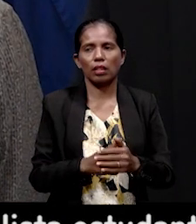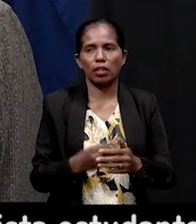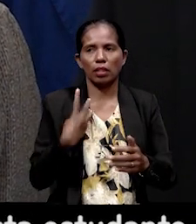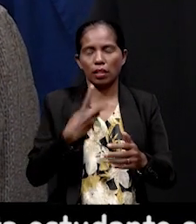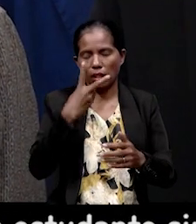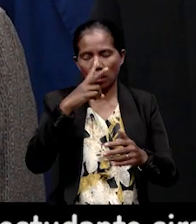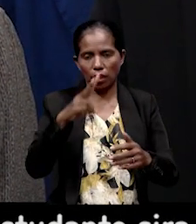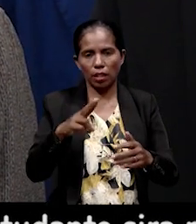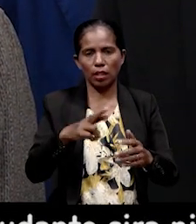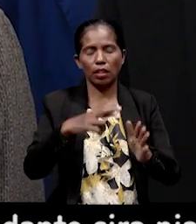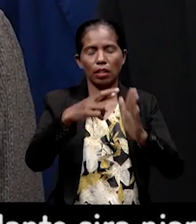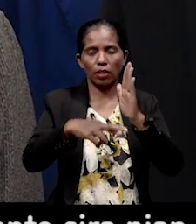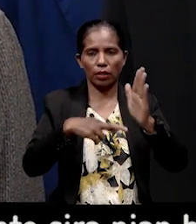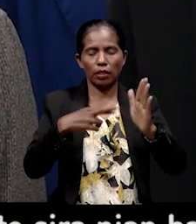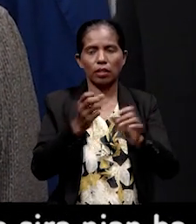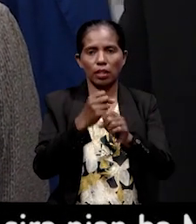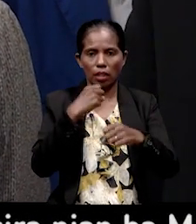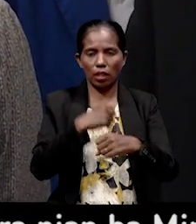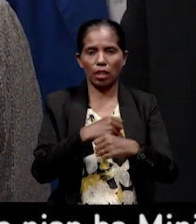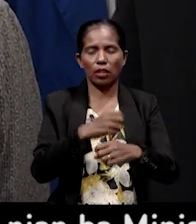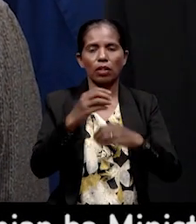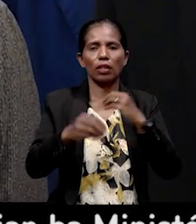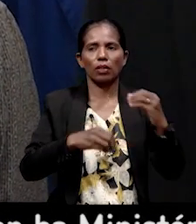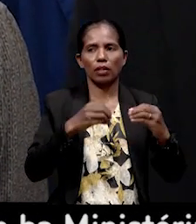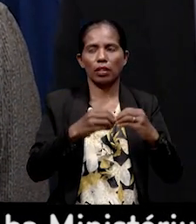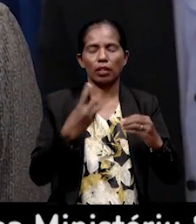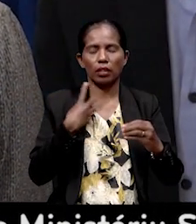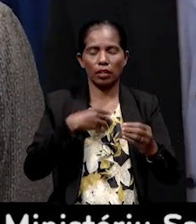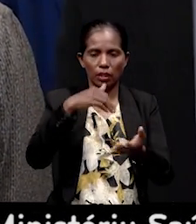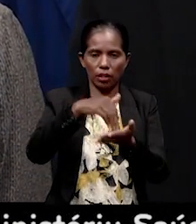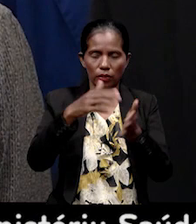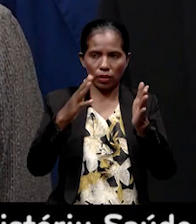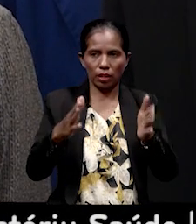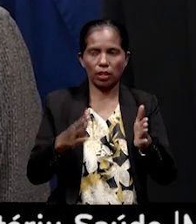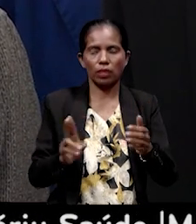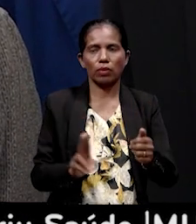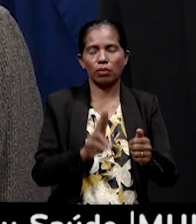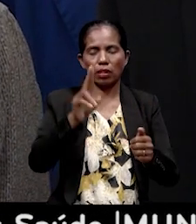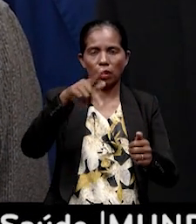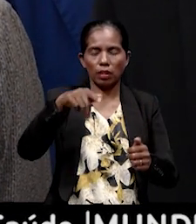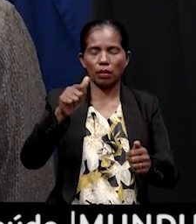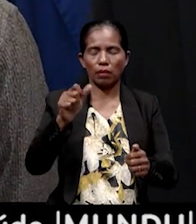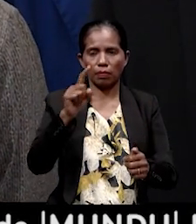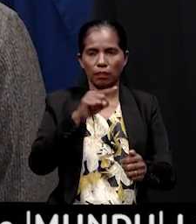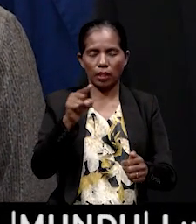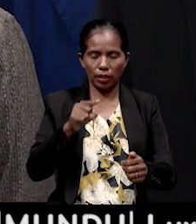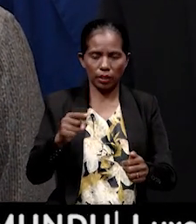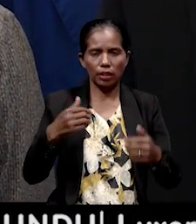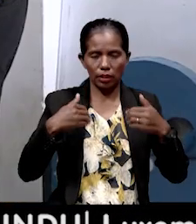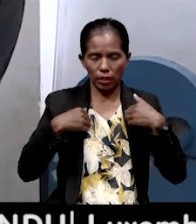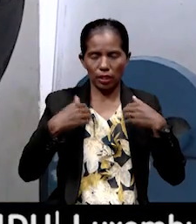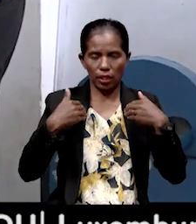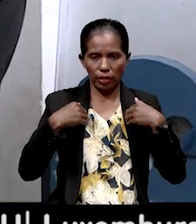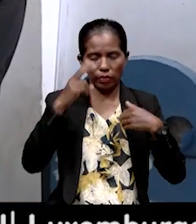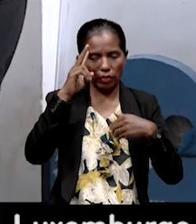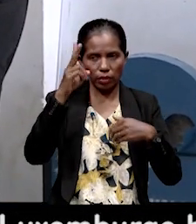resultado pesquisa nebe ma oen sira demonstra ne katak. Ita ni estudante agora di Universidade da Paz ni sira visa ngona. Sira los mai per